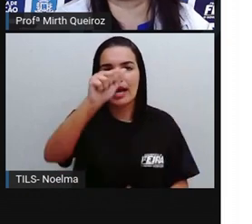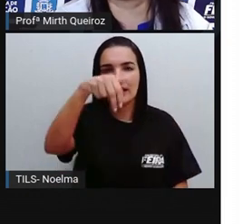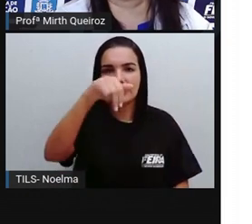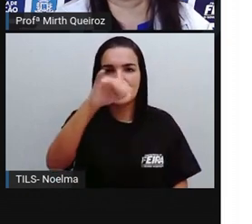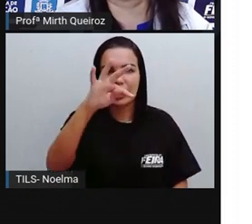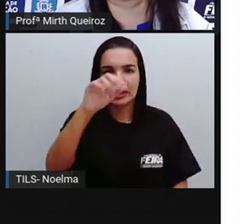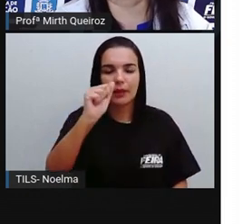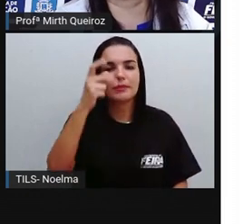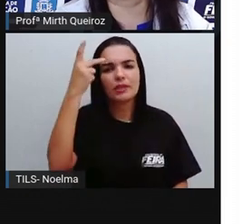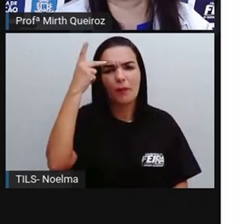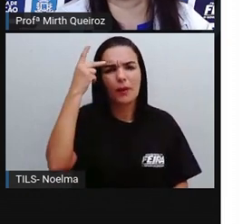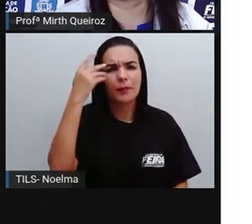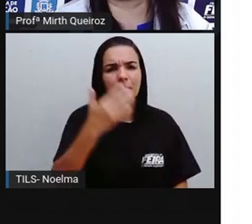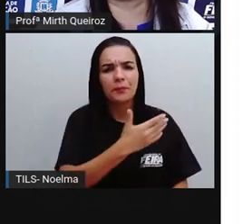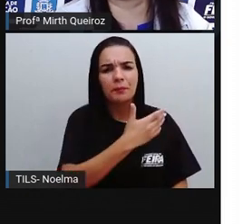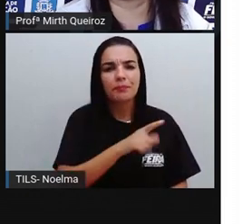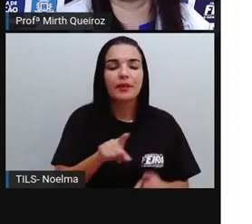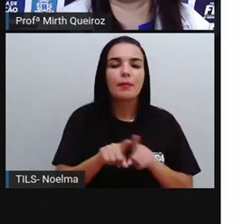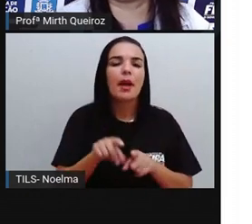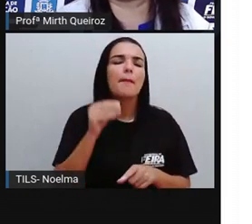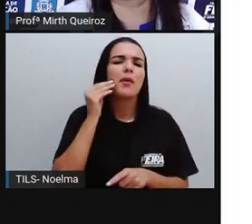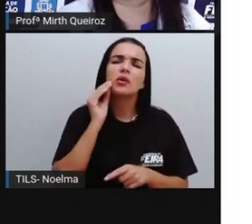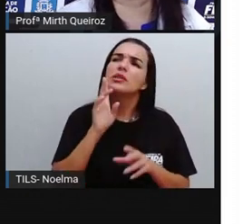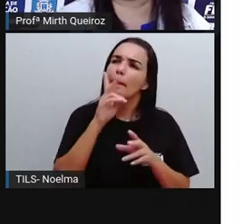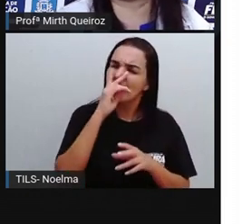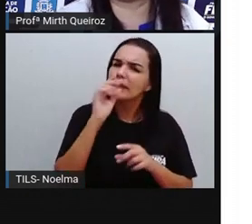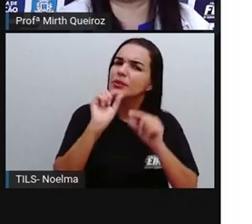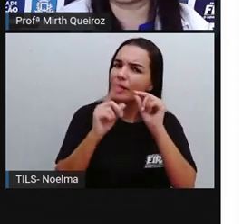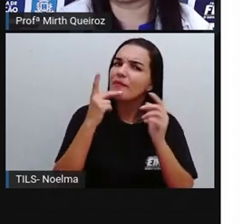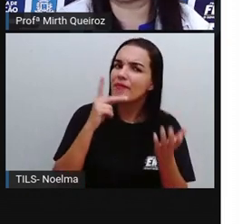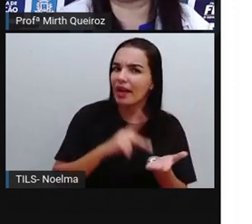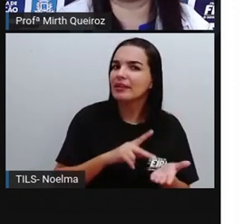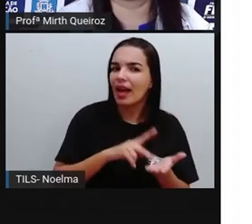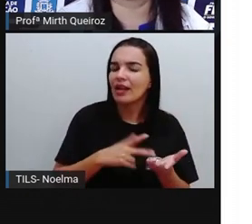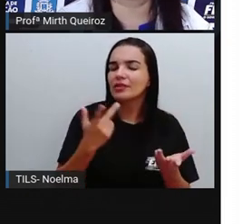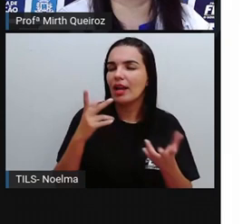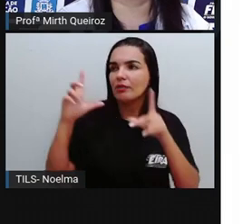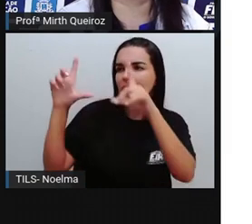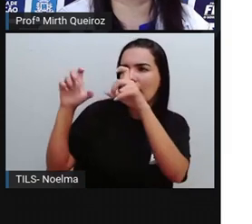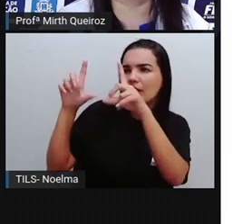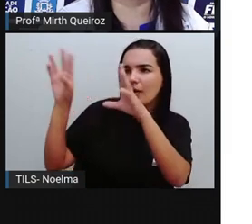está retratando mais a questão da realidade, né?